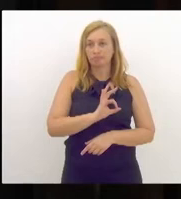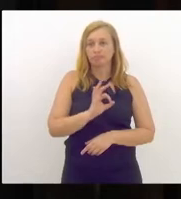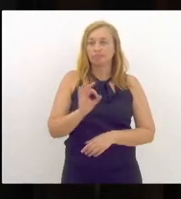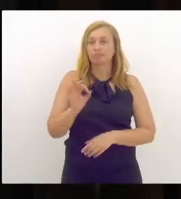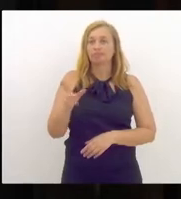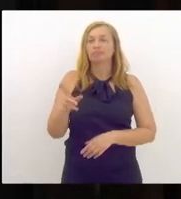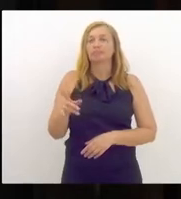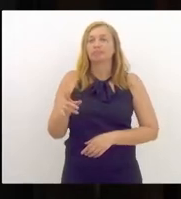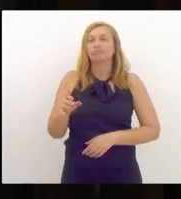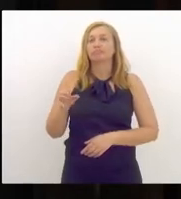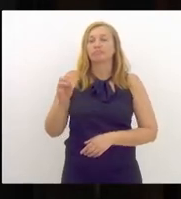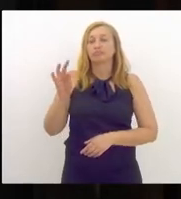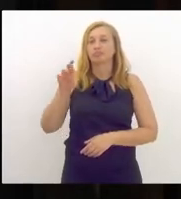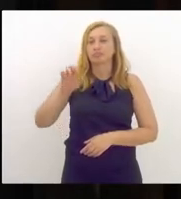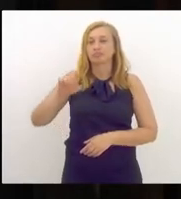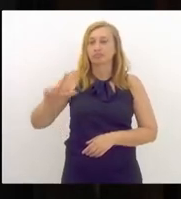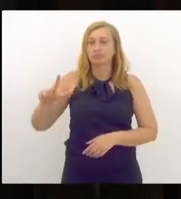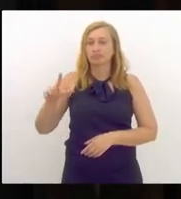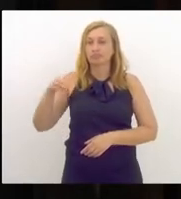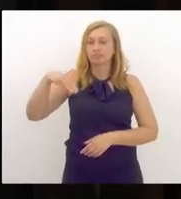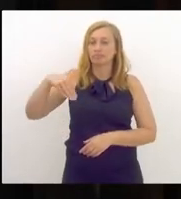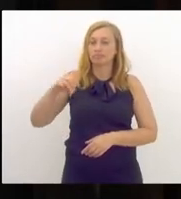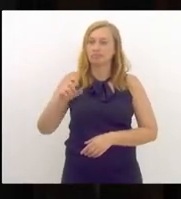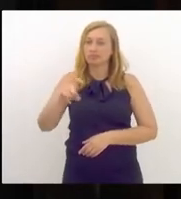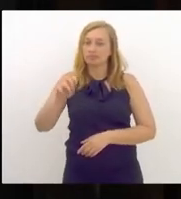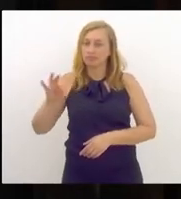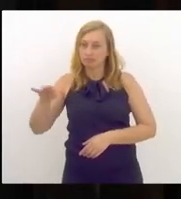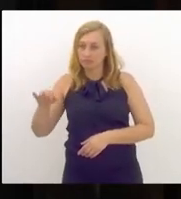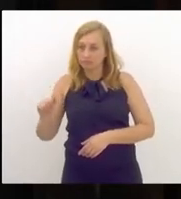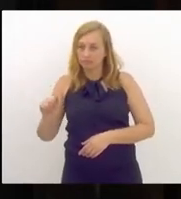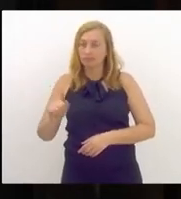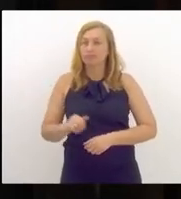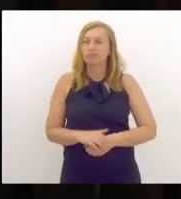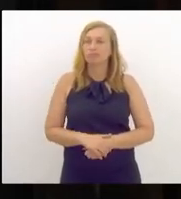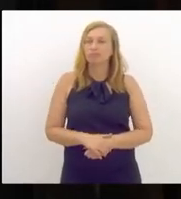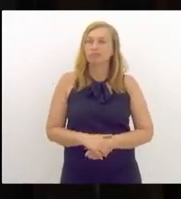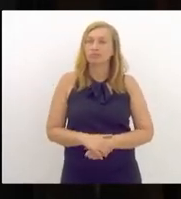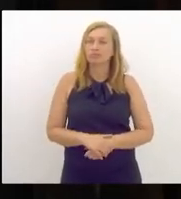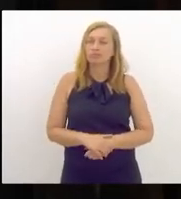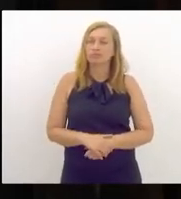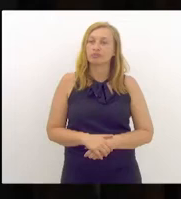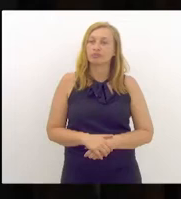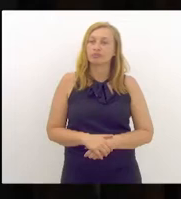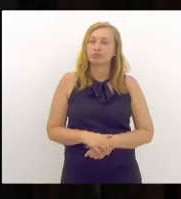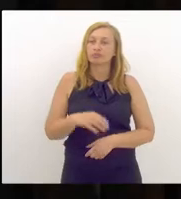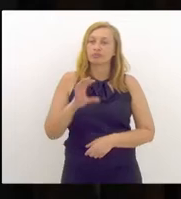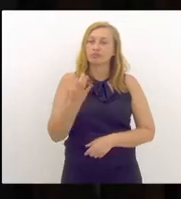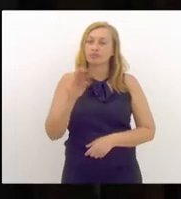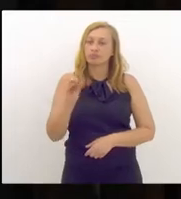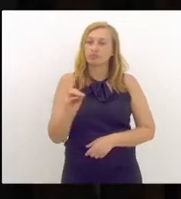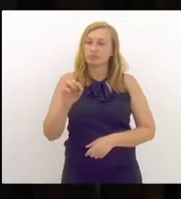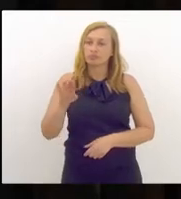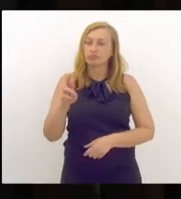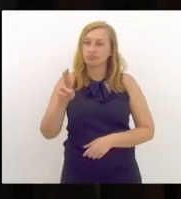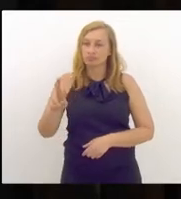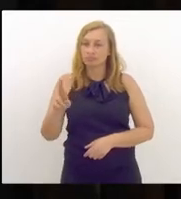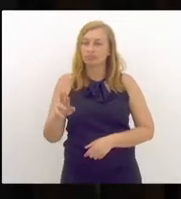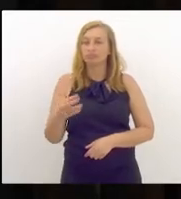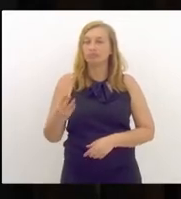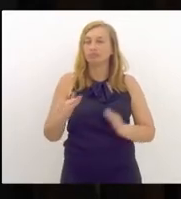General de esquerda e era um general marxista é e o Chico Alencar a minha vizinha dele